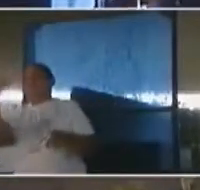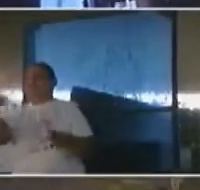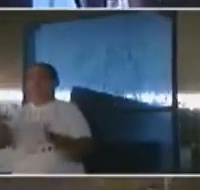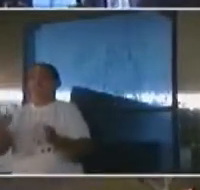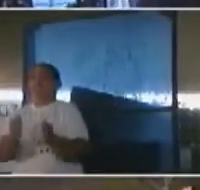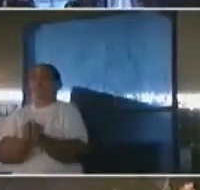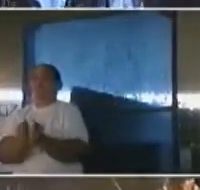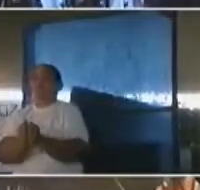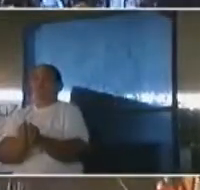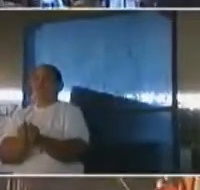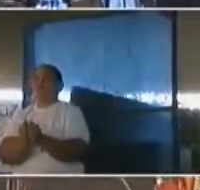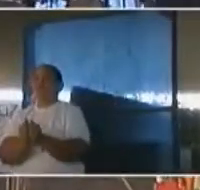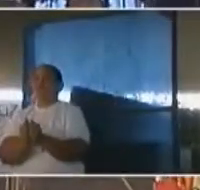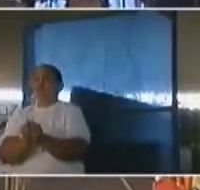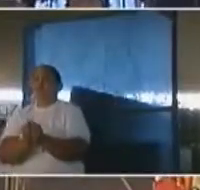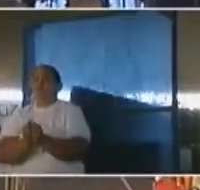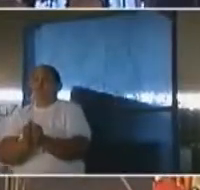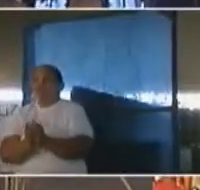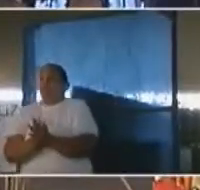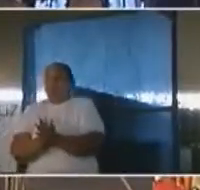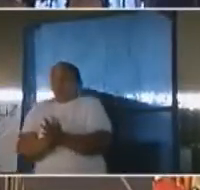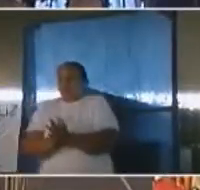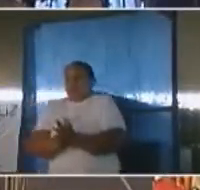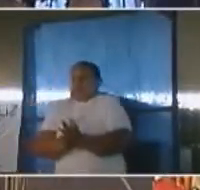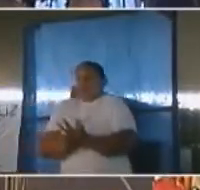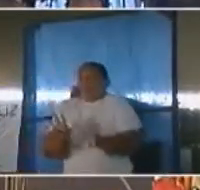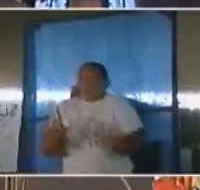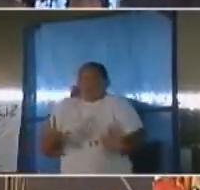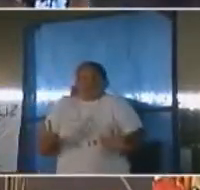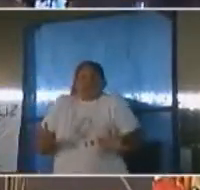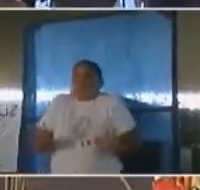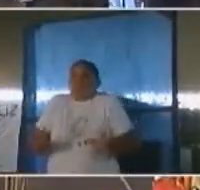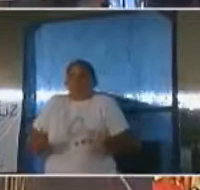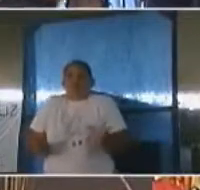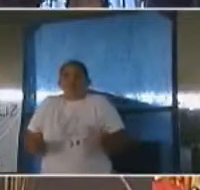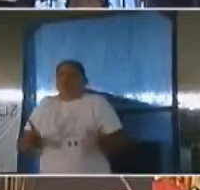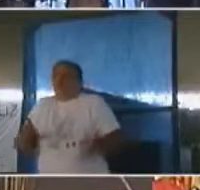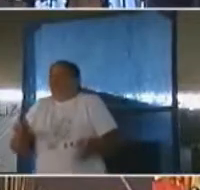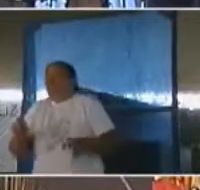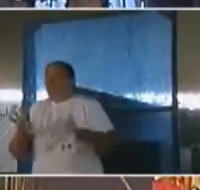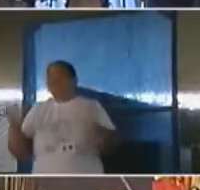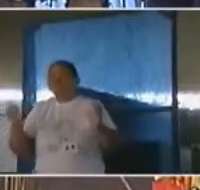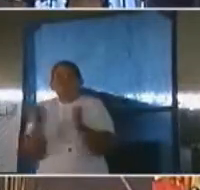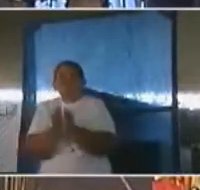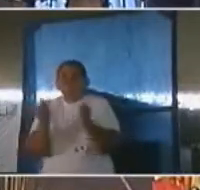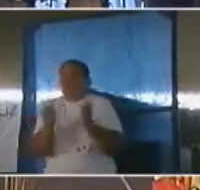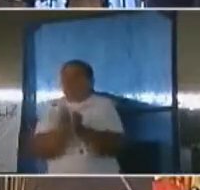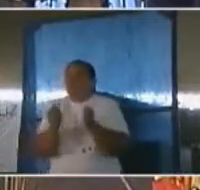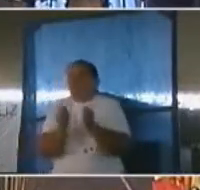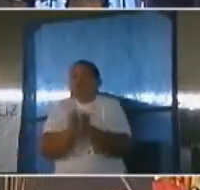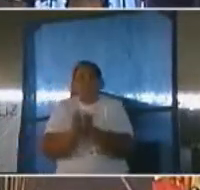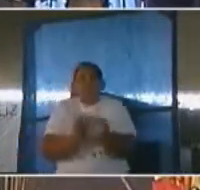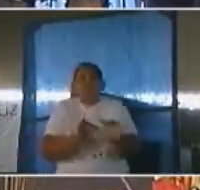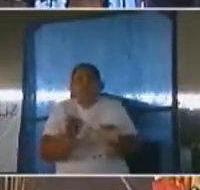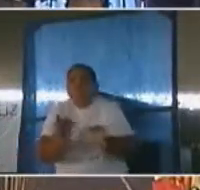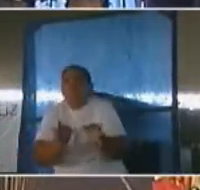Mesmo que a gente tenha acompanhado de perto todo o trabalho de preparação desde os momentos